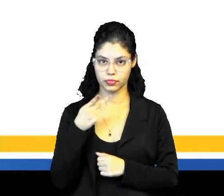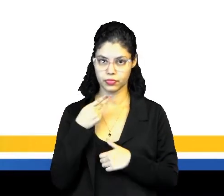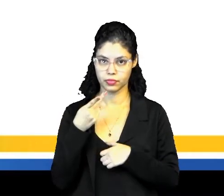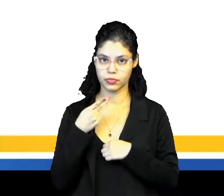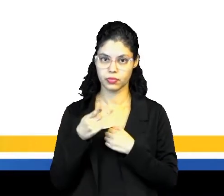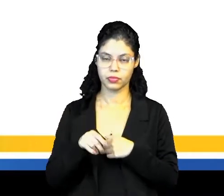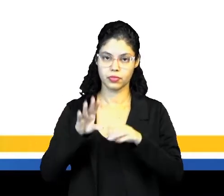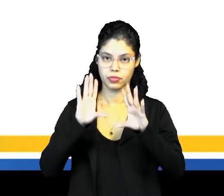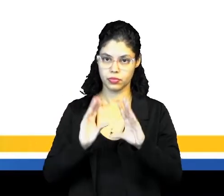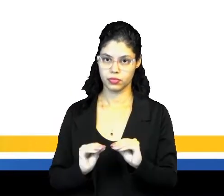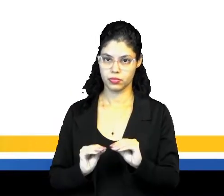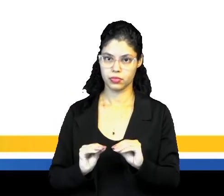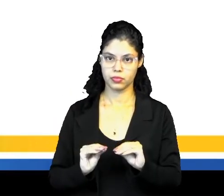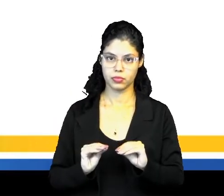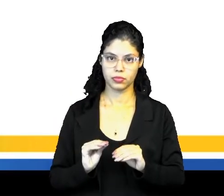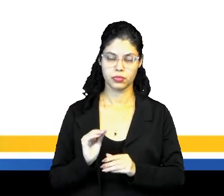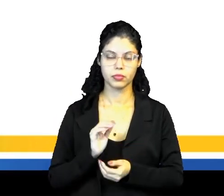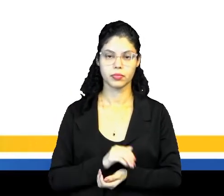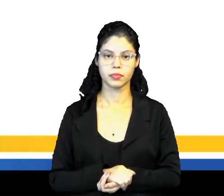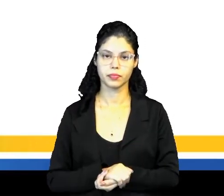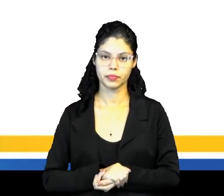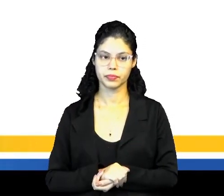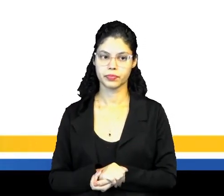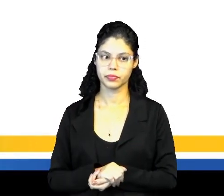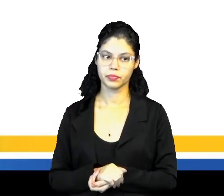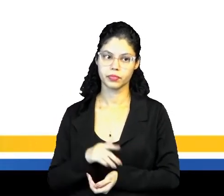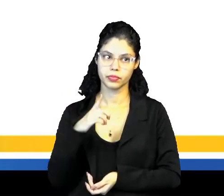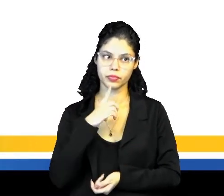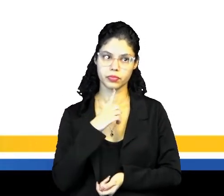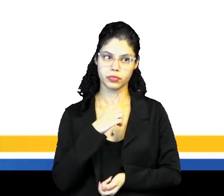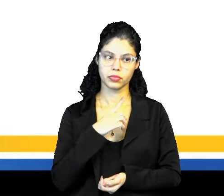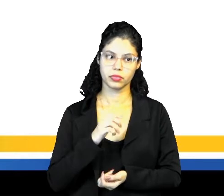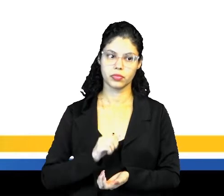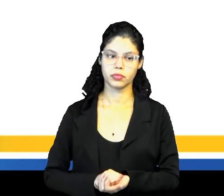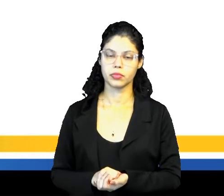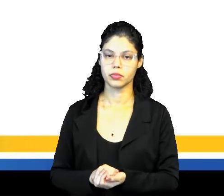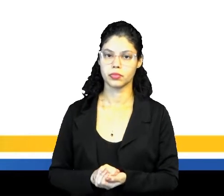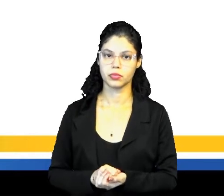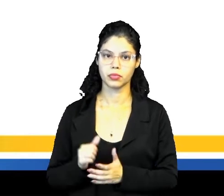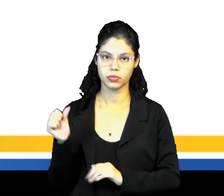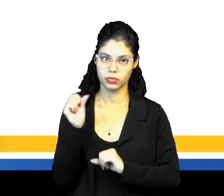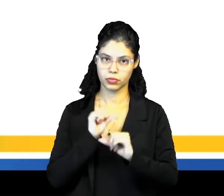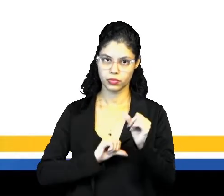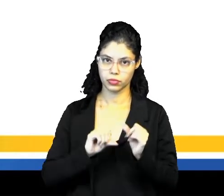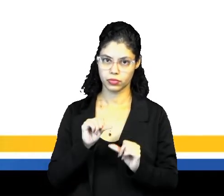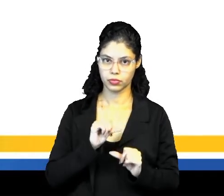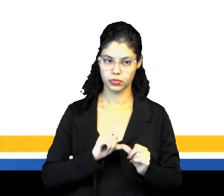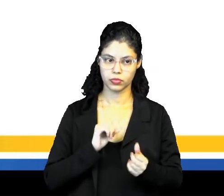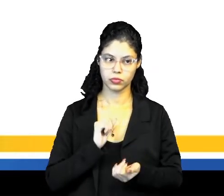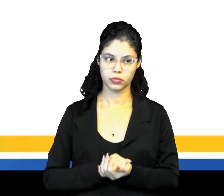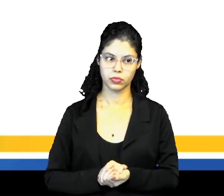que vai desligar a luz. Ali no caso nós temos o turn on e o contrário,